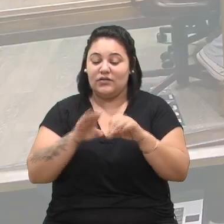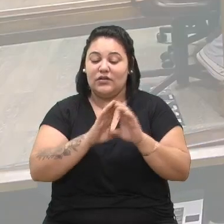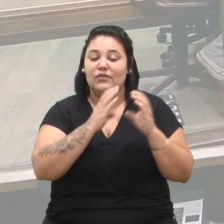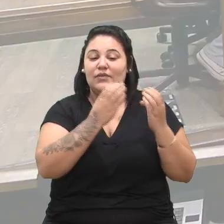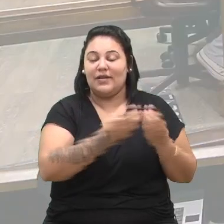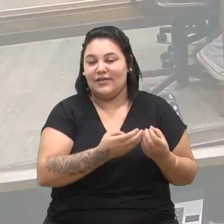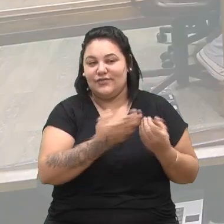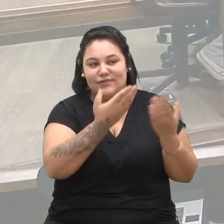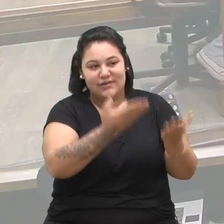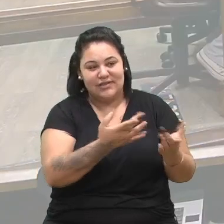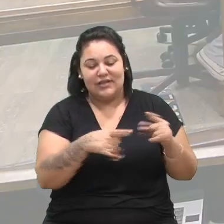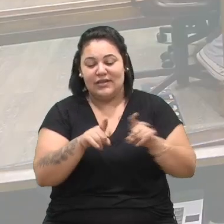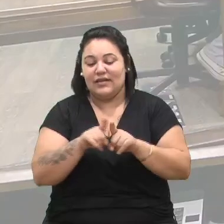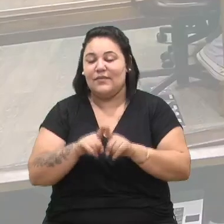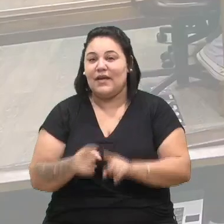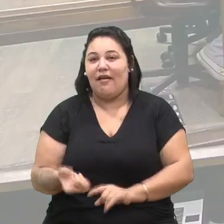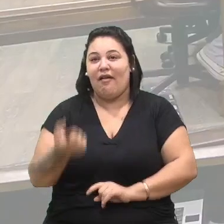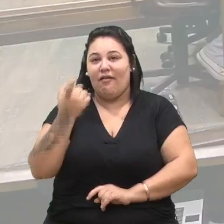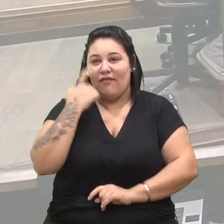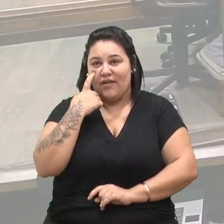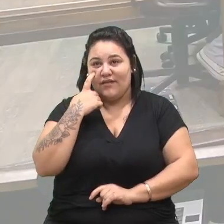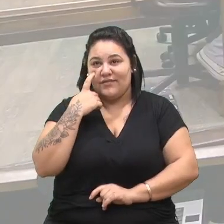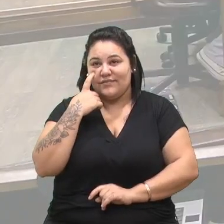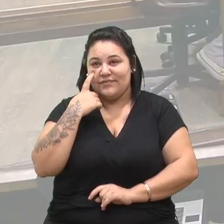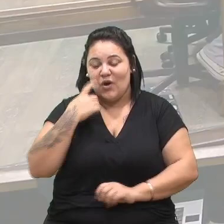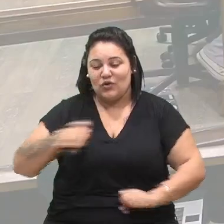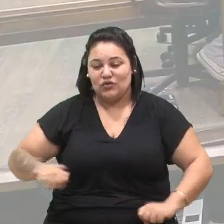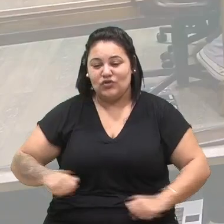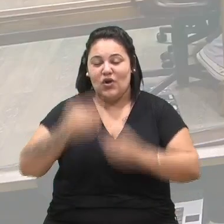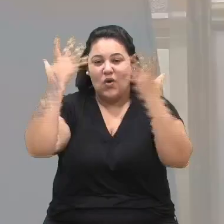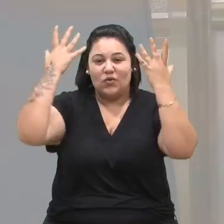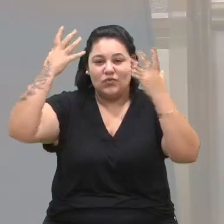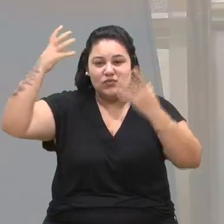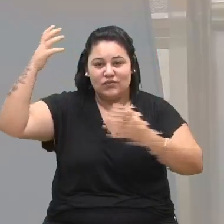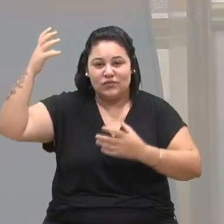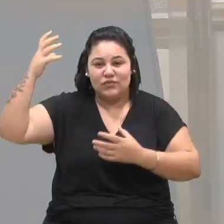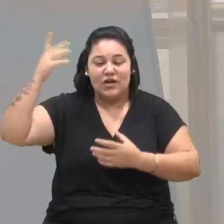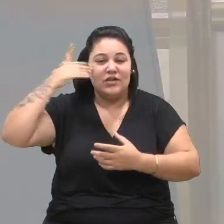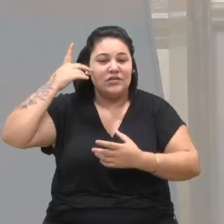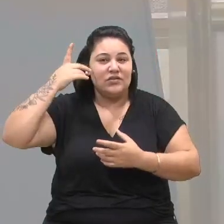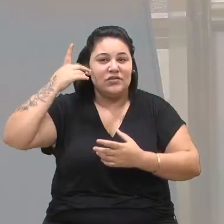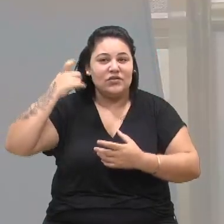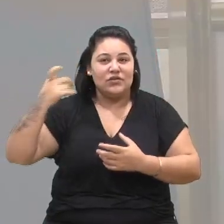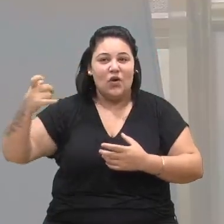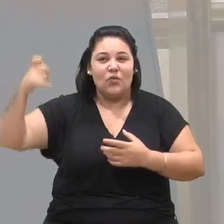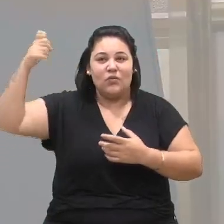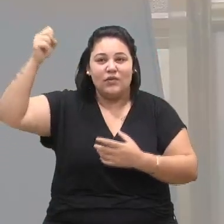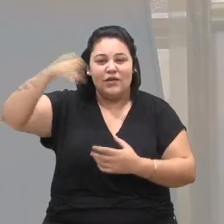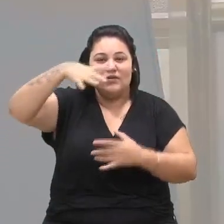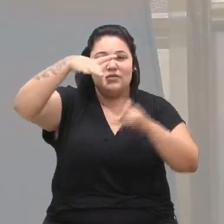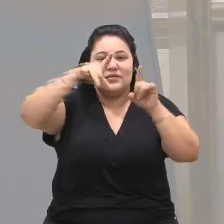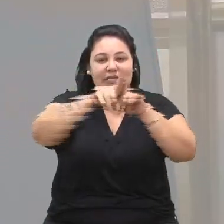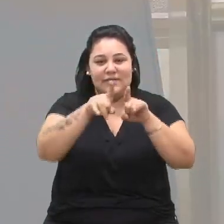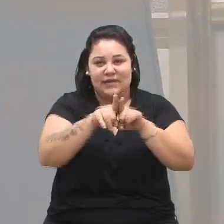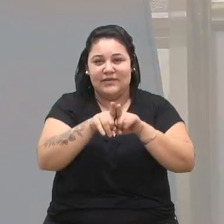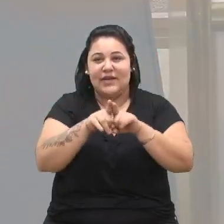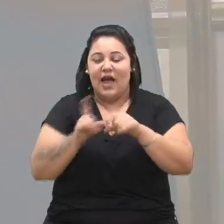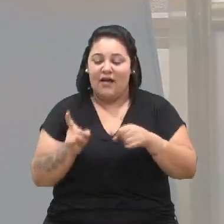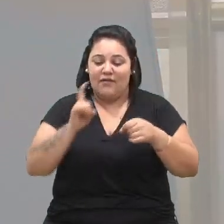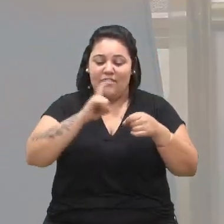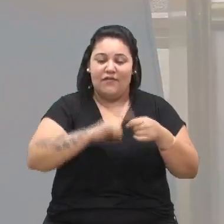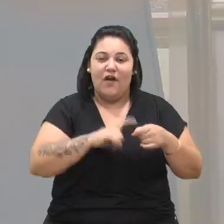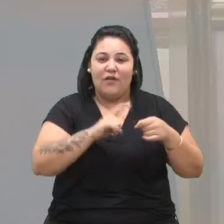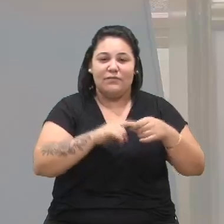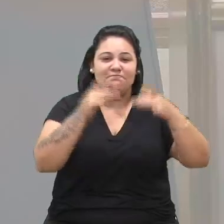senhor também assistiu o espetáculo Som e Luz. A retomada desse espetáculo foi sensacional. Muito bacana. Para quem